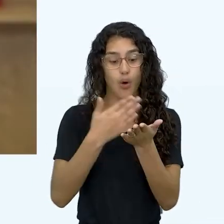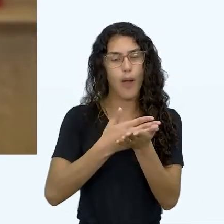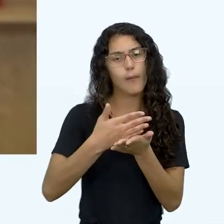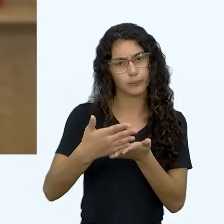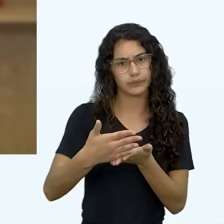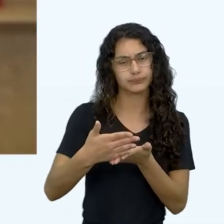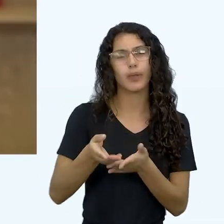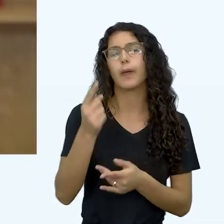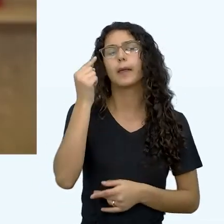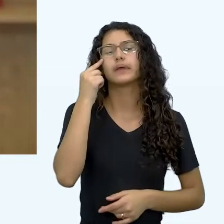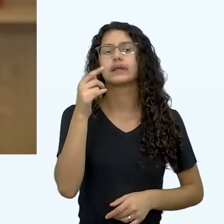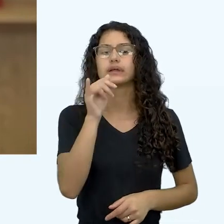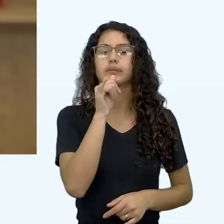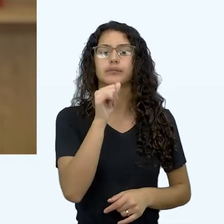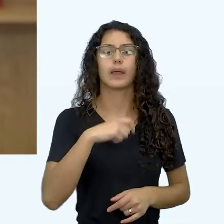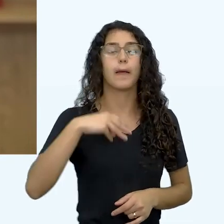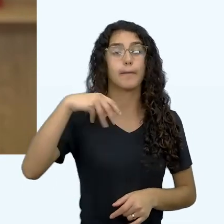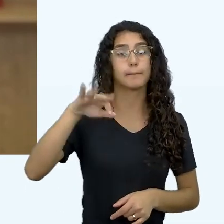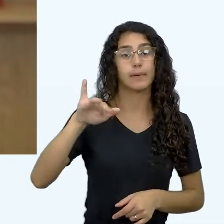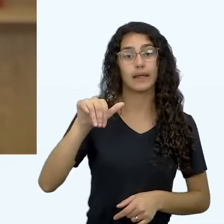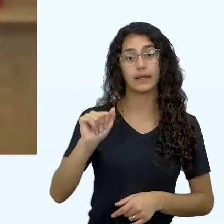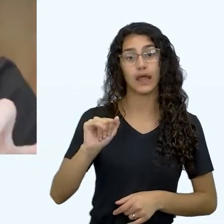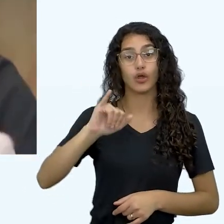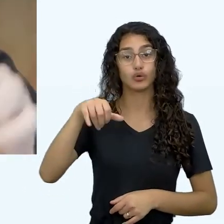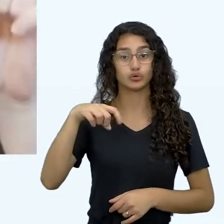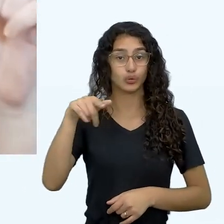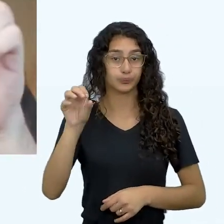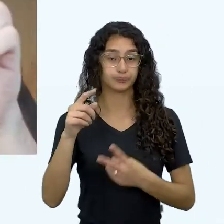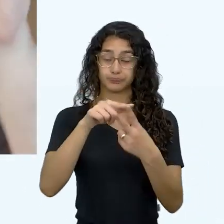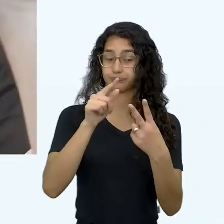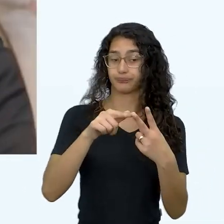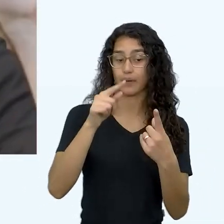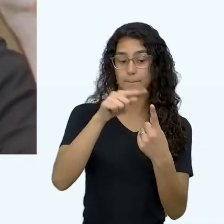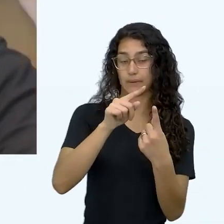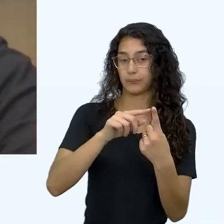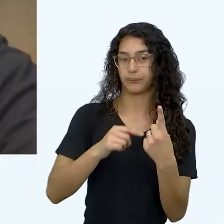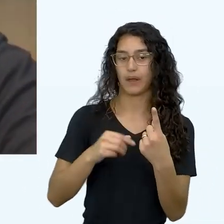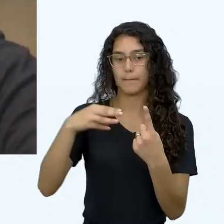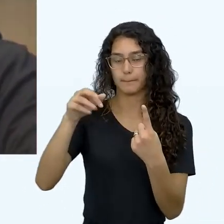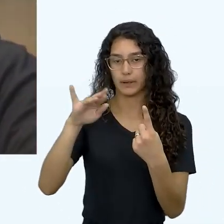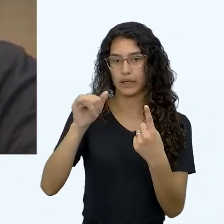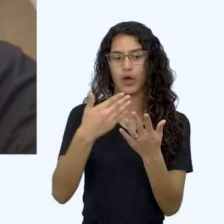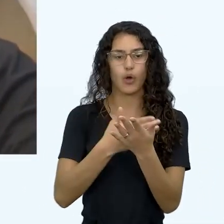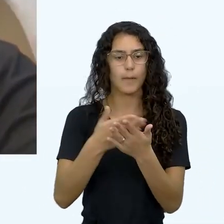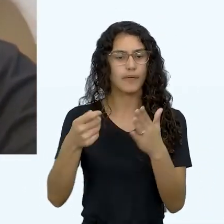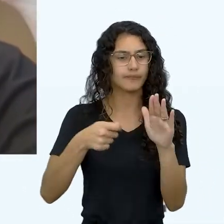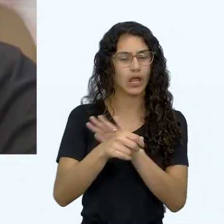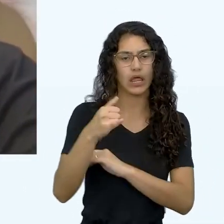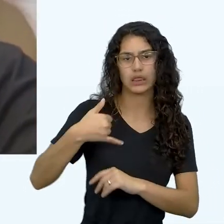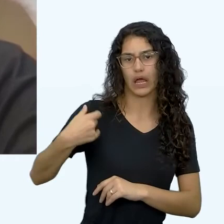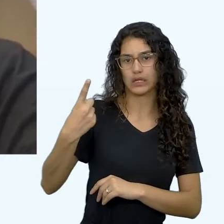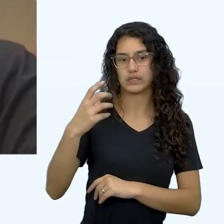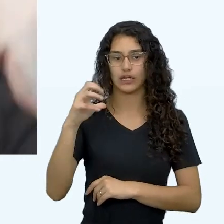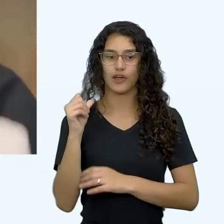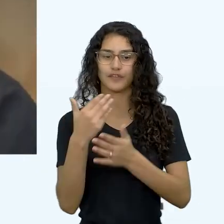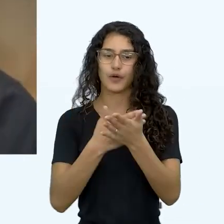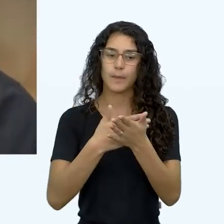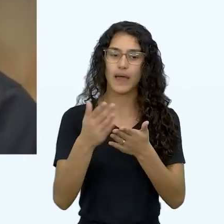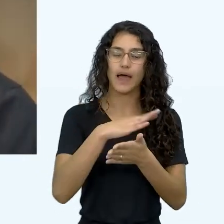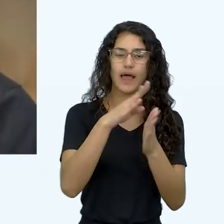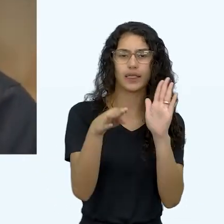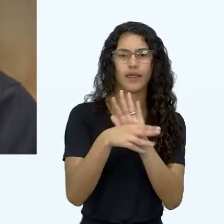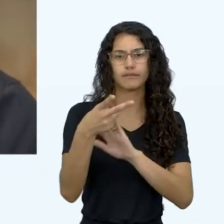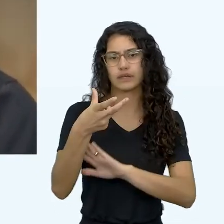agora. Vamos pensar no exemplo, você tem a Maria e o João. A Maria, ela começa a investir aos 19 anos de idade e ela investe dos 19 anos de idade até